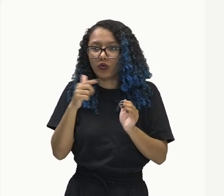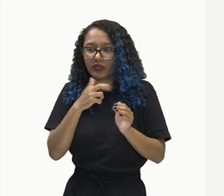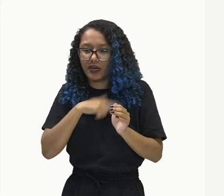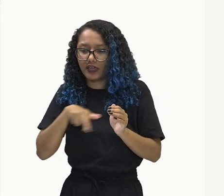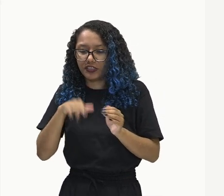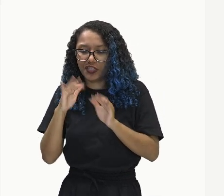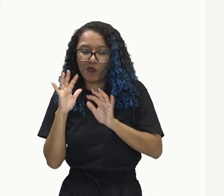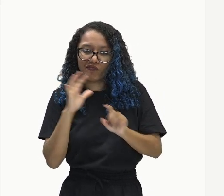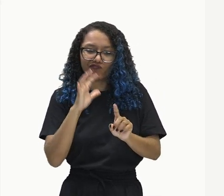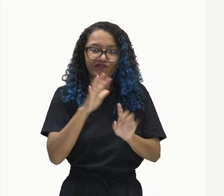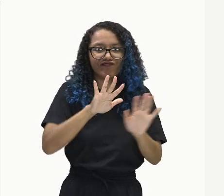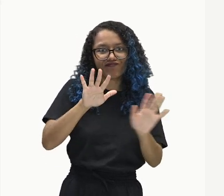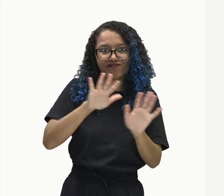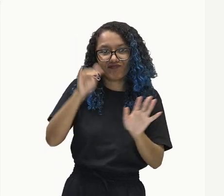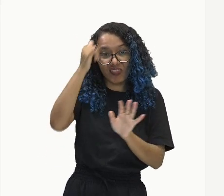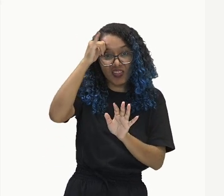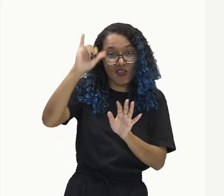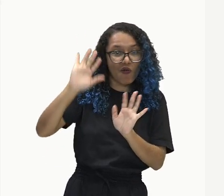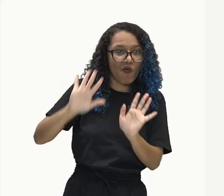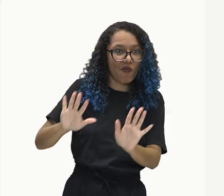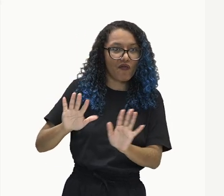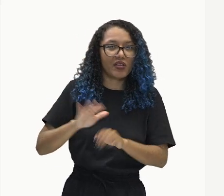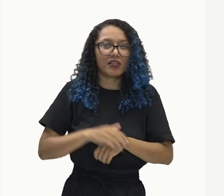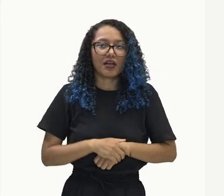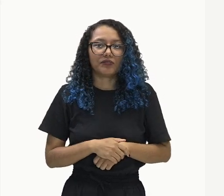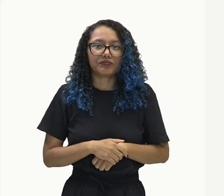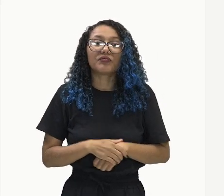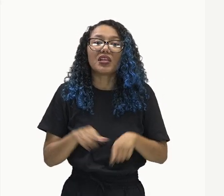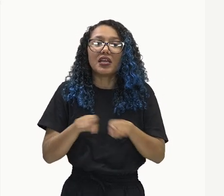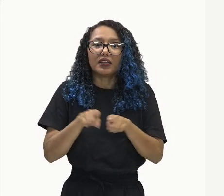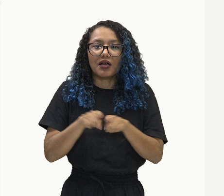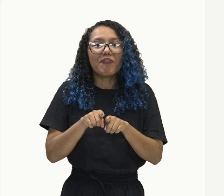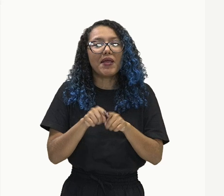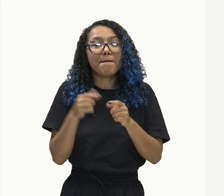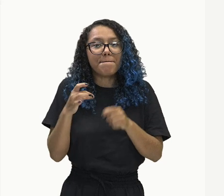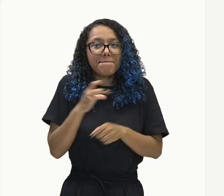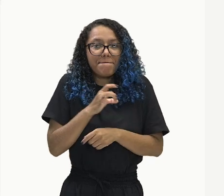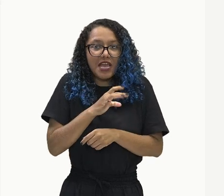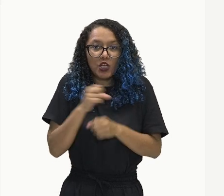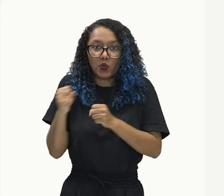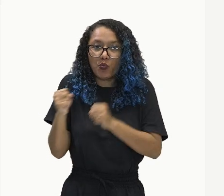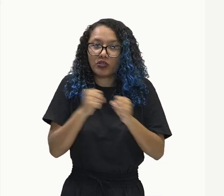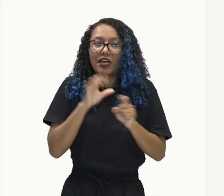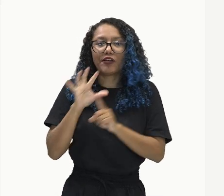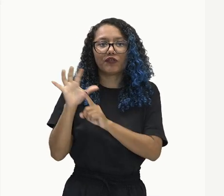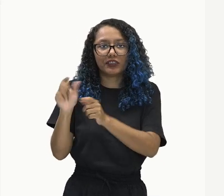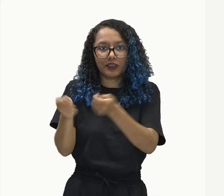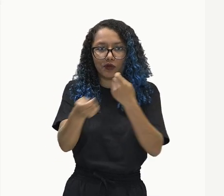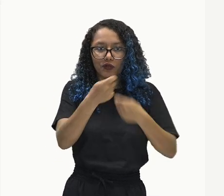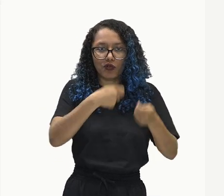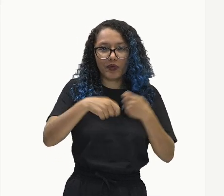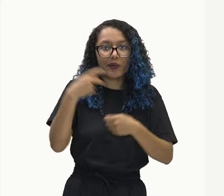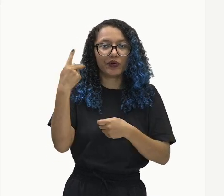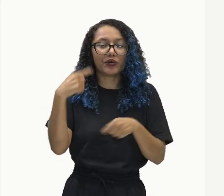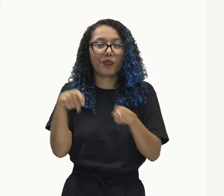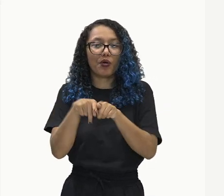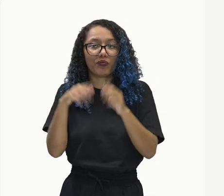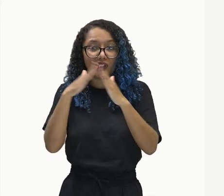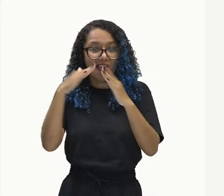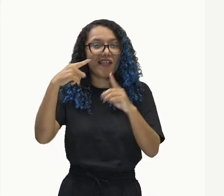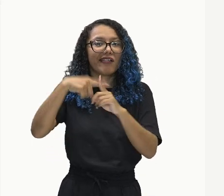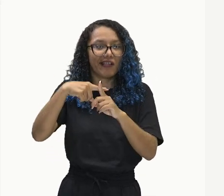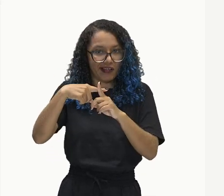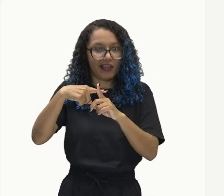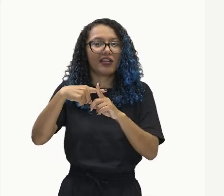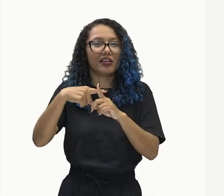e influência econômica e política da Igreja, e cada vez mais se expandia pelo Império Bizantino com